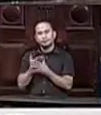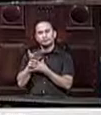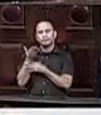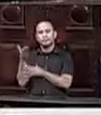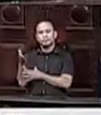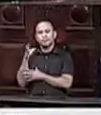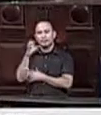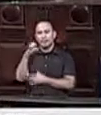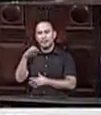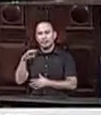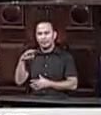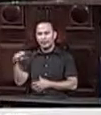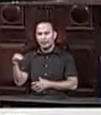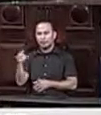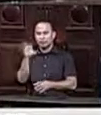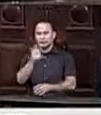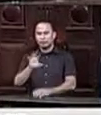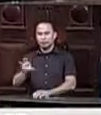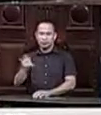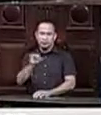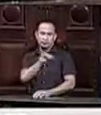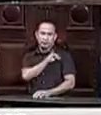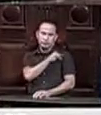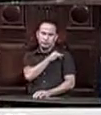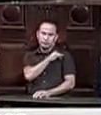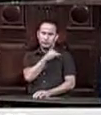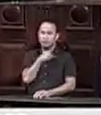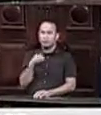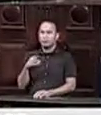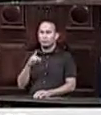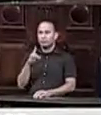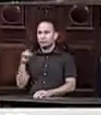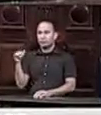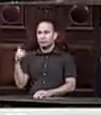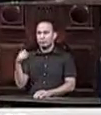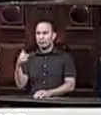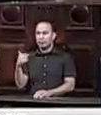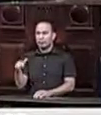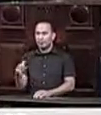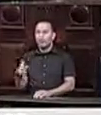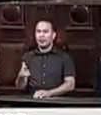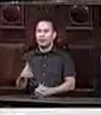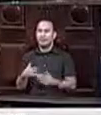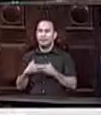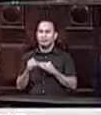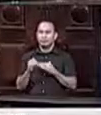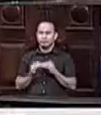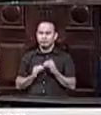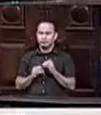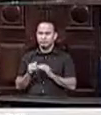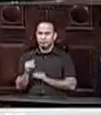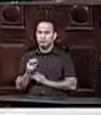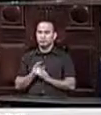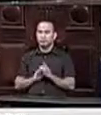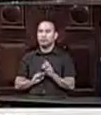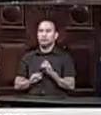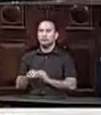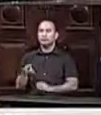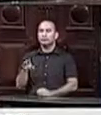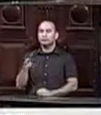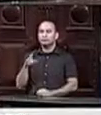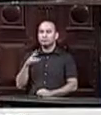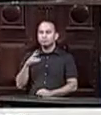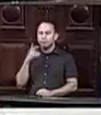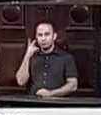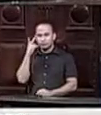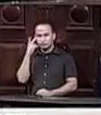de Janeiro, a data do o Dia do Trabalhador do Saneamento Ambiental, ou